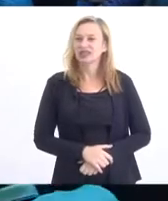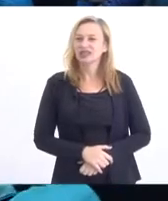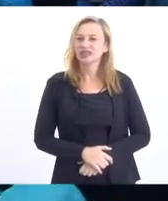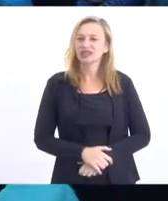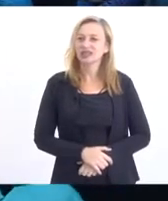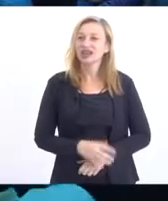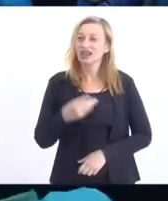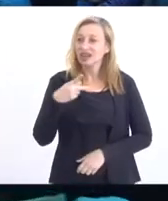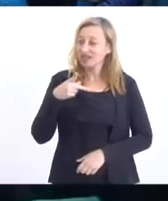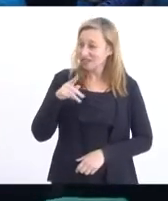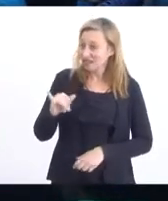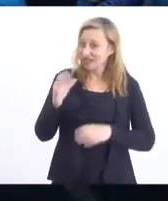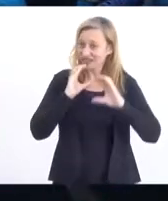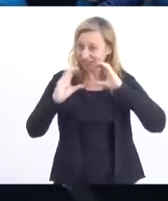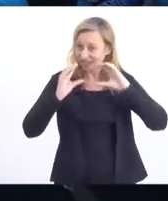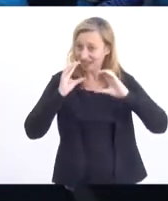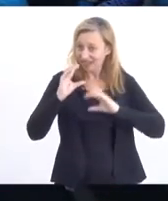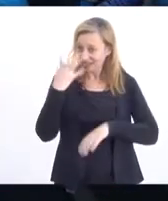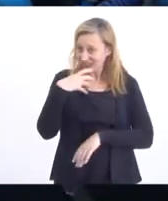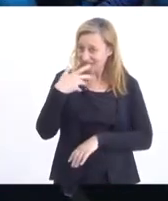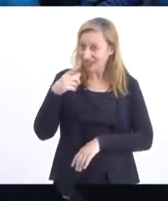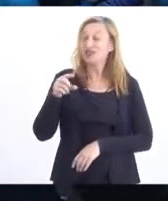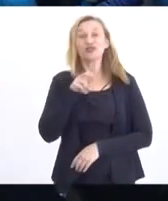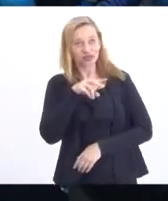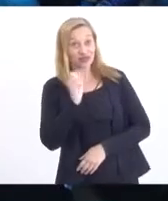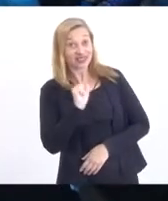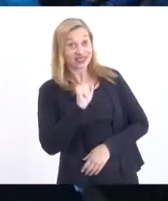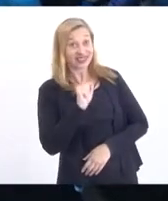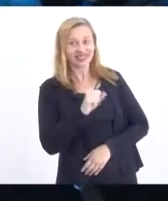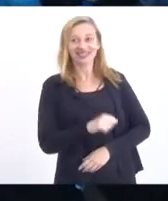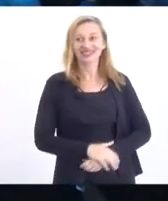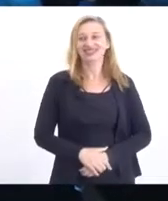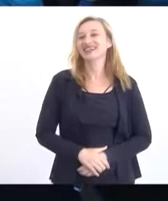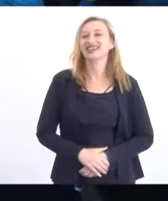Vai cantar? Vai cantar?